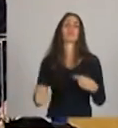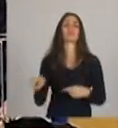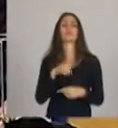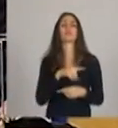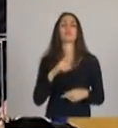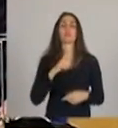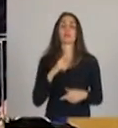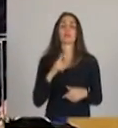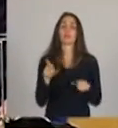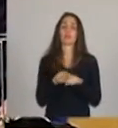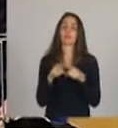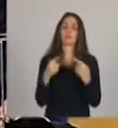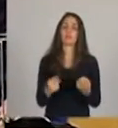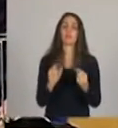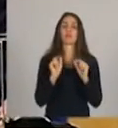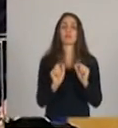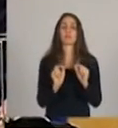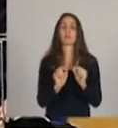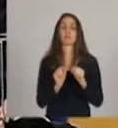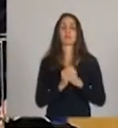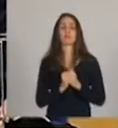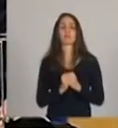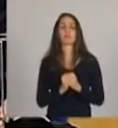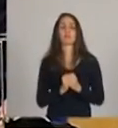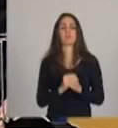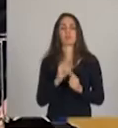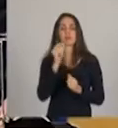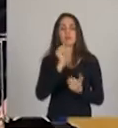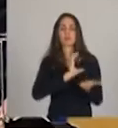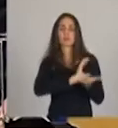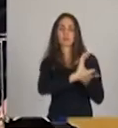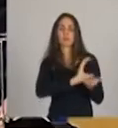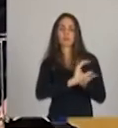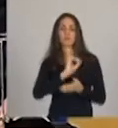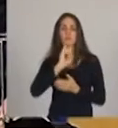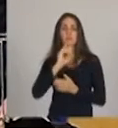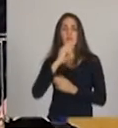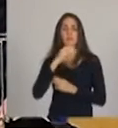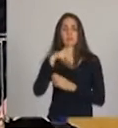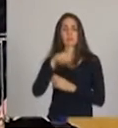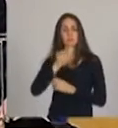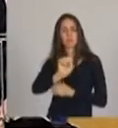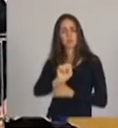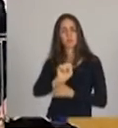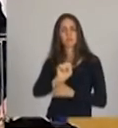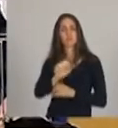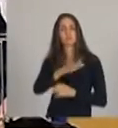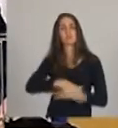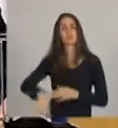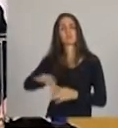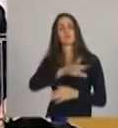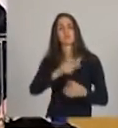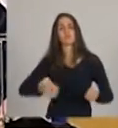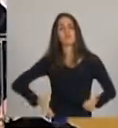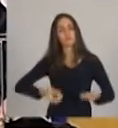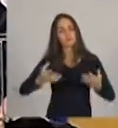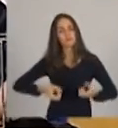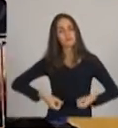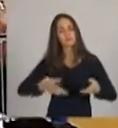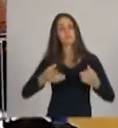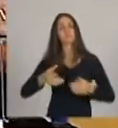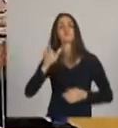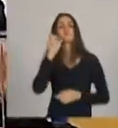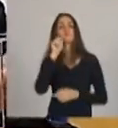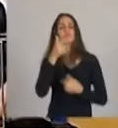Há também a previsão de incentivos de ICMS para setores produtivos definidos